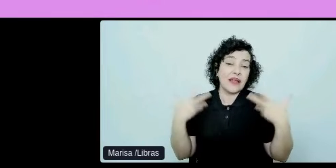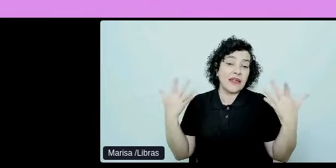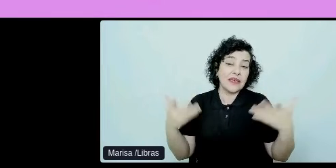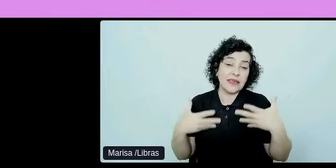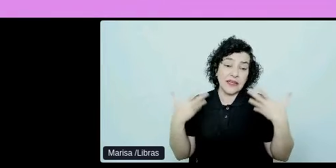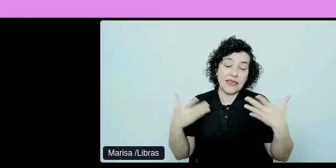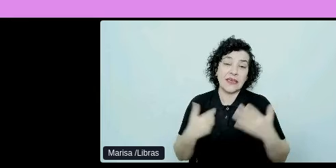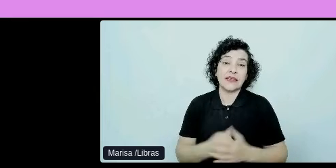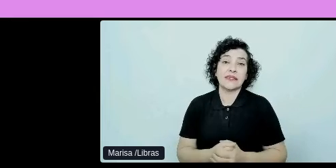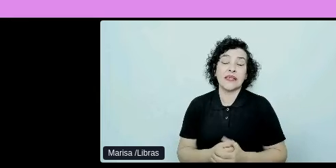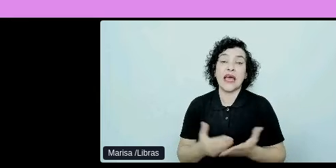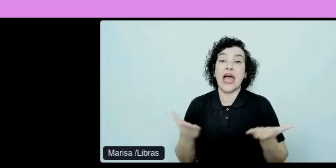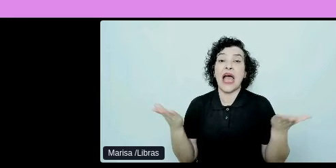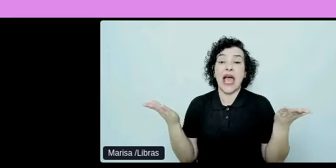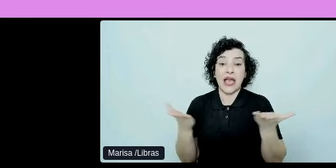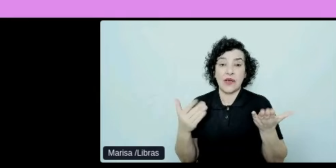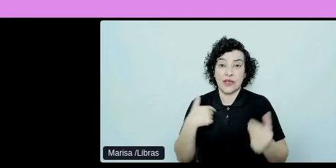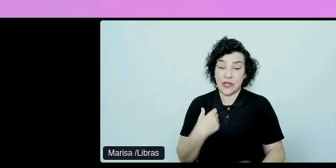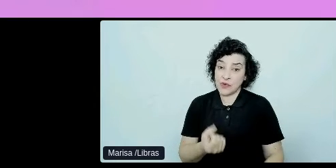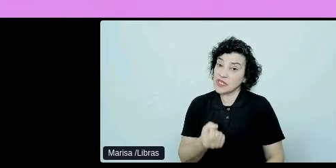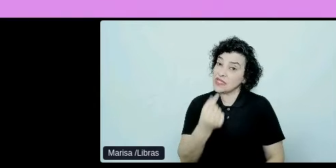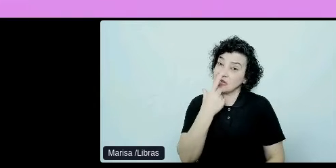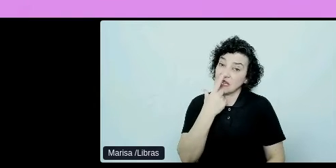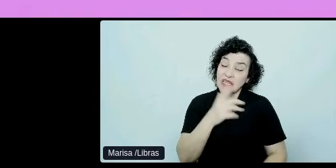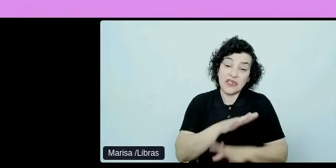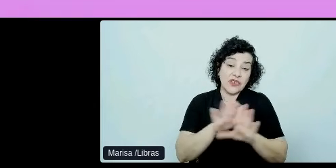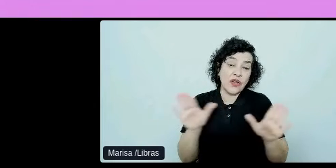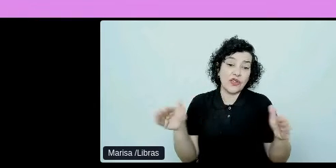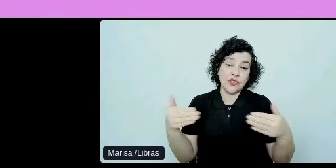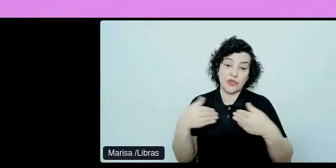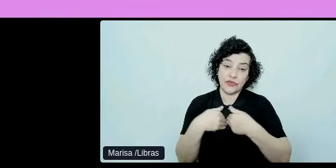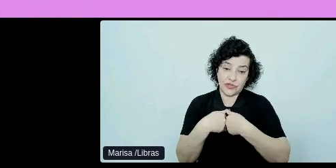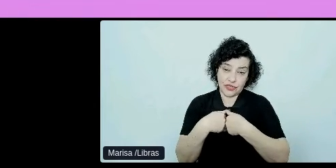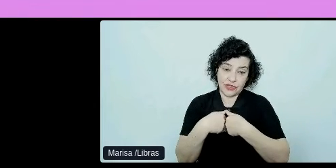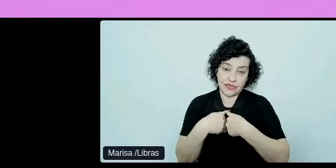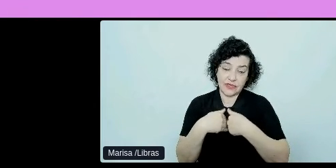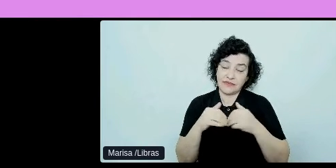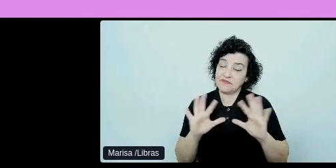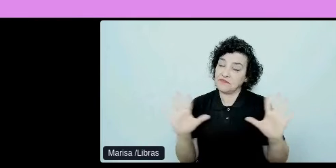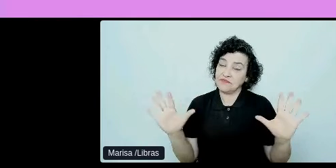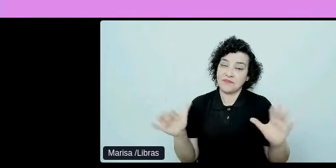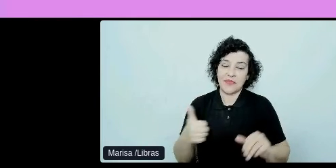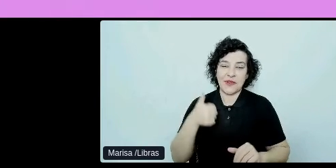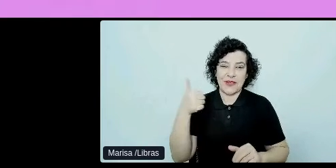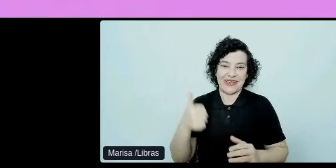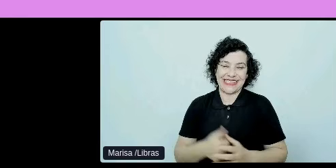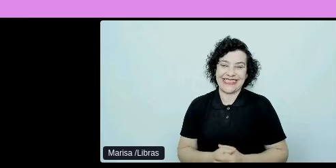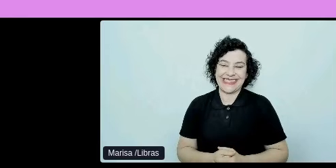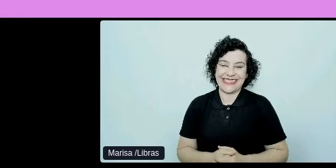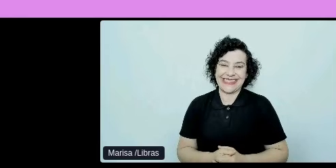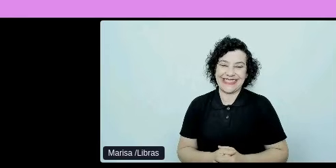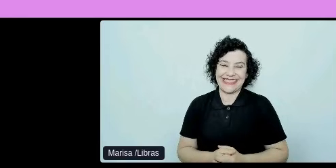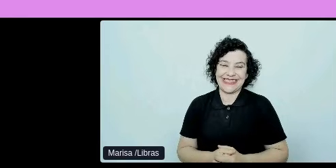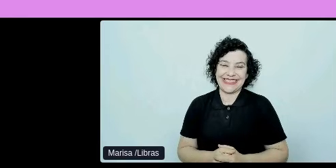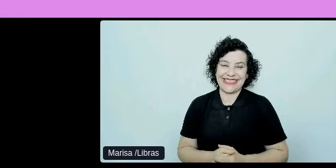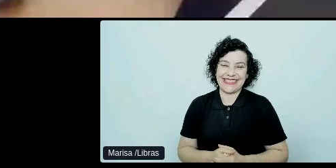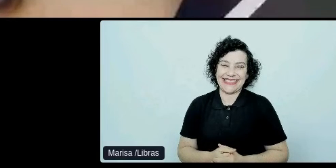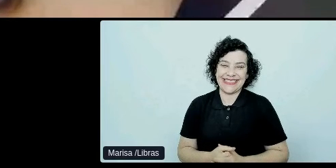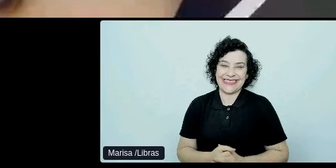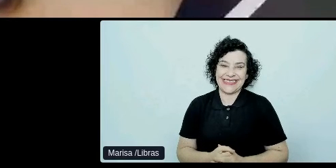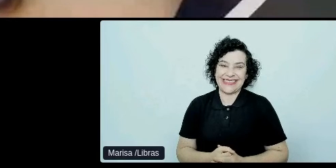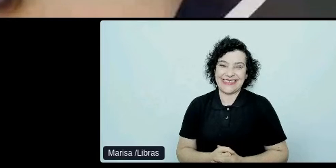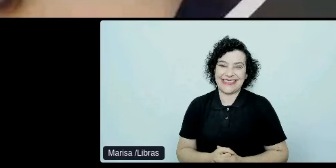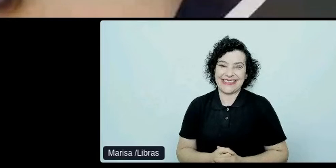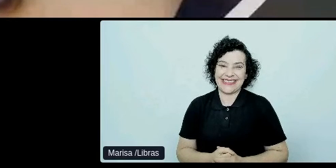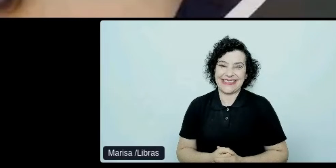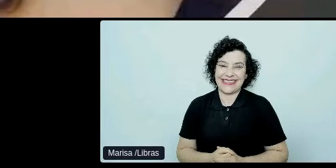Então agora eu não sou mais estranho, eu sou só autista. E isso é maravilhoso. Pode passar, pode seguir